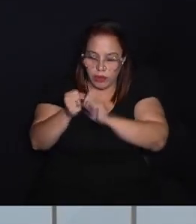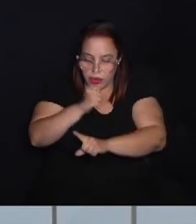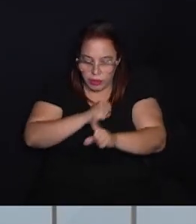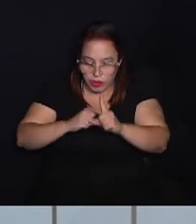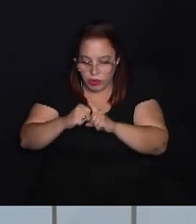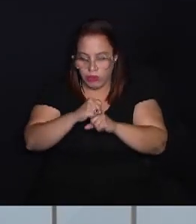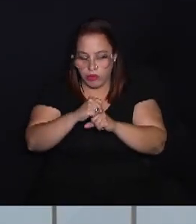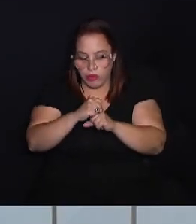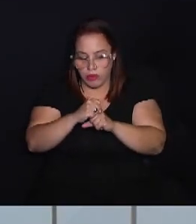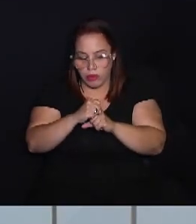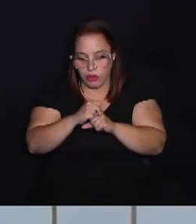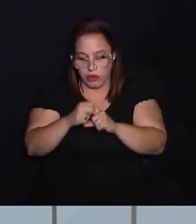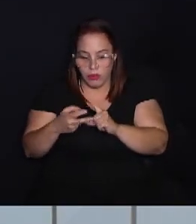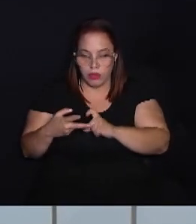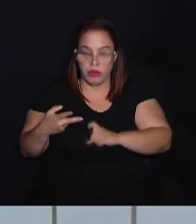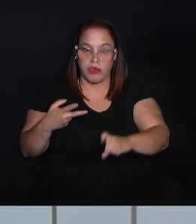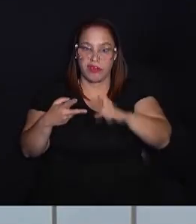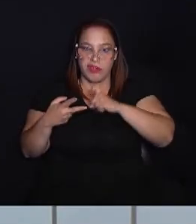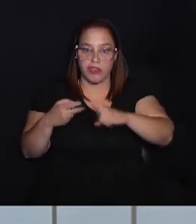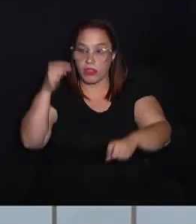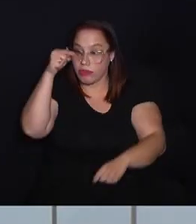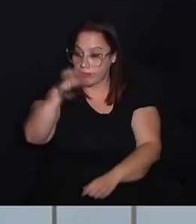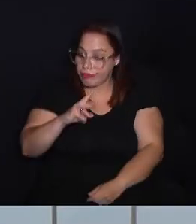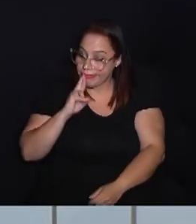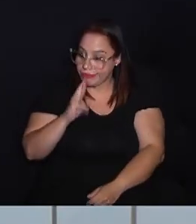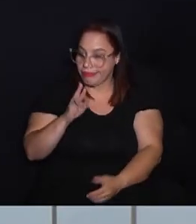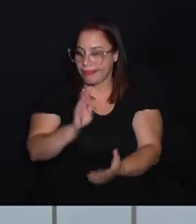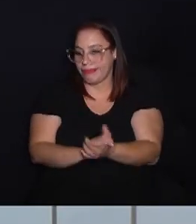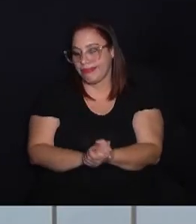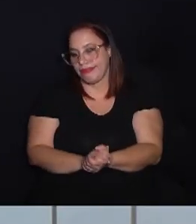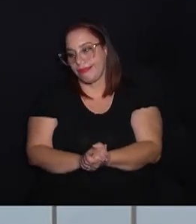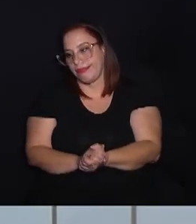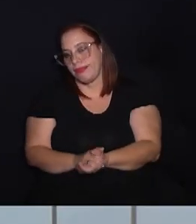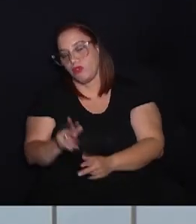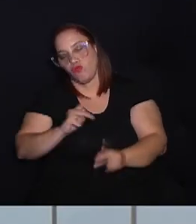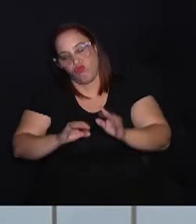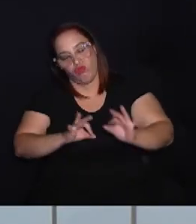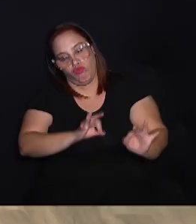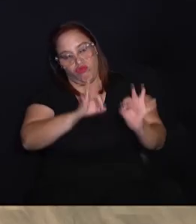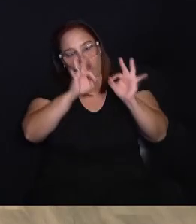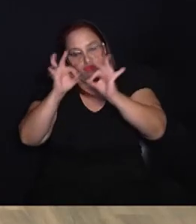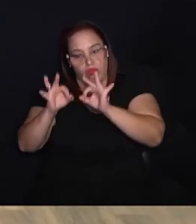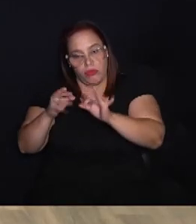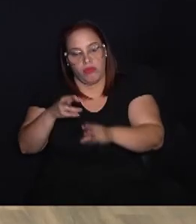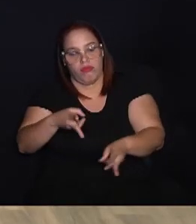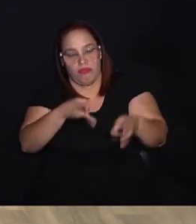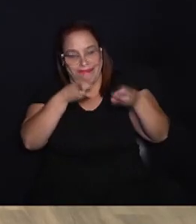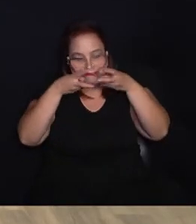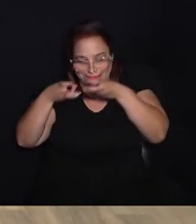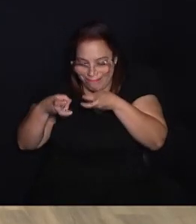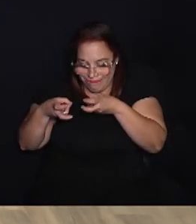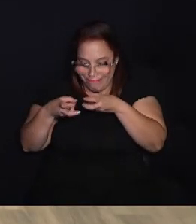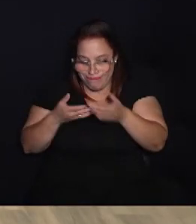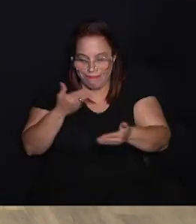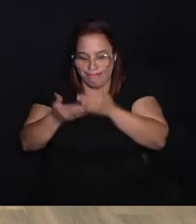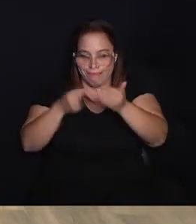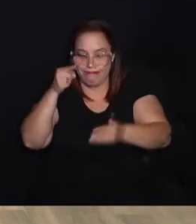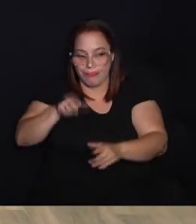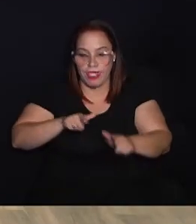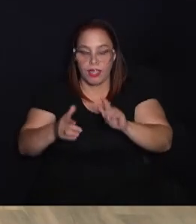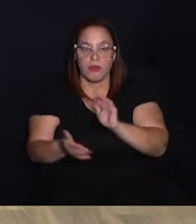isso contribui, obviamente, para a população conhecer e acompanhar um pouco mais os vereadores. Além das ações